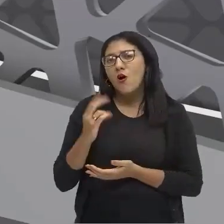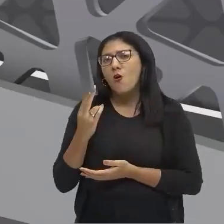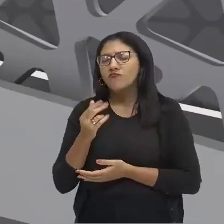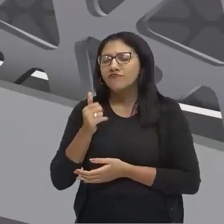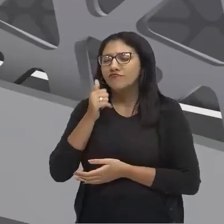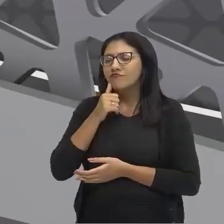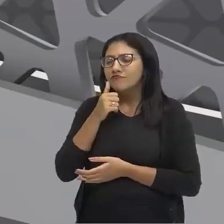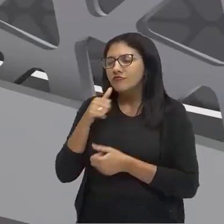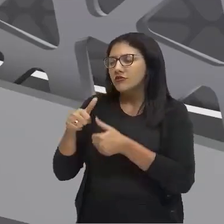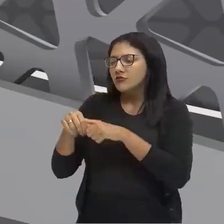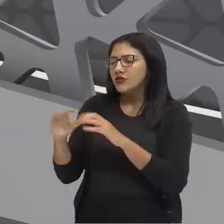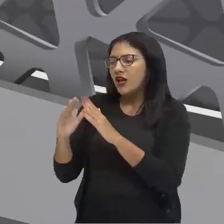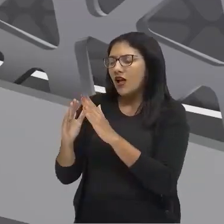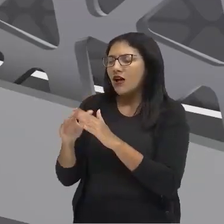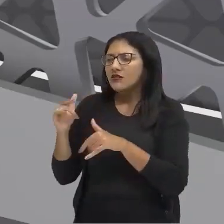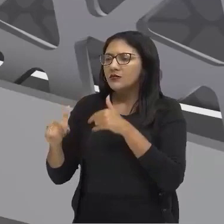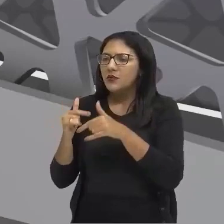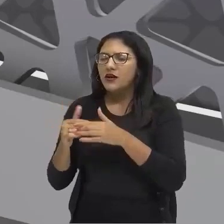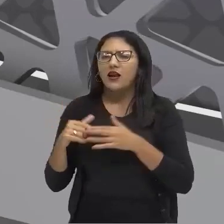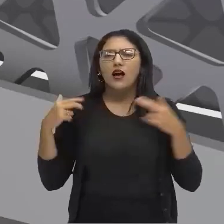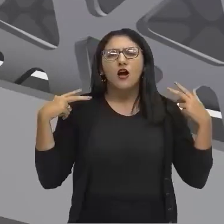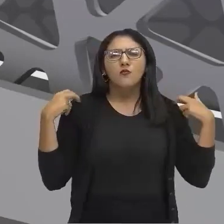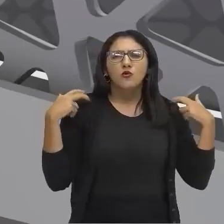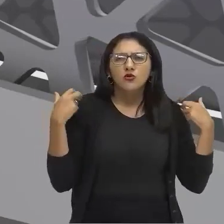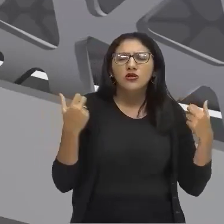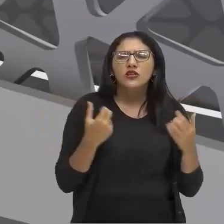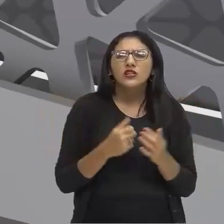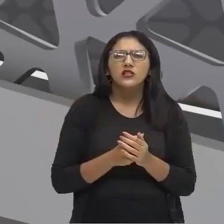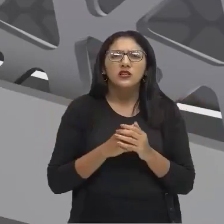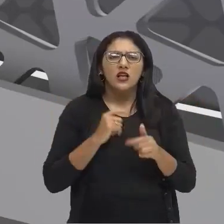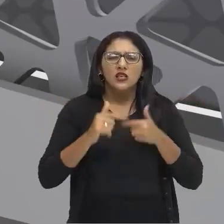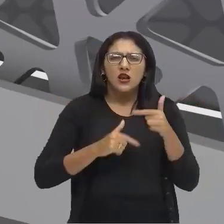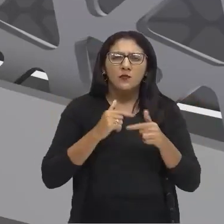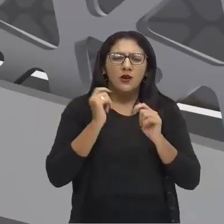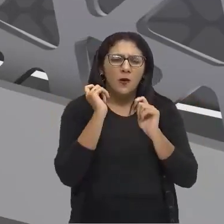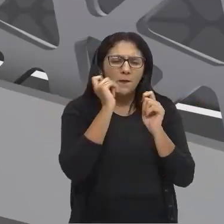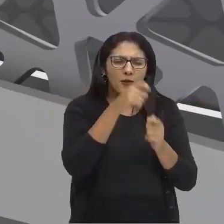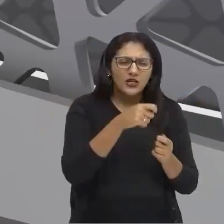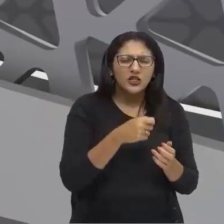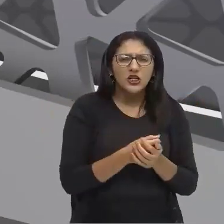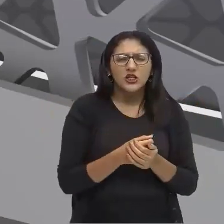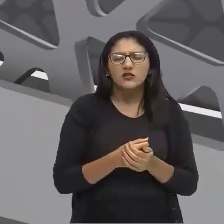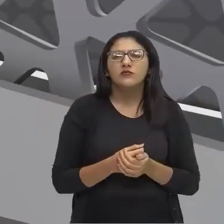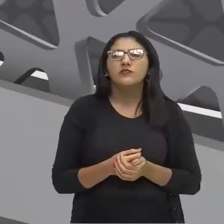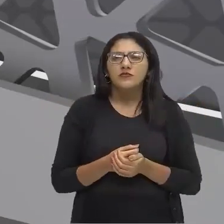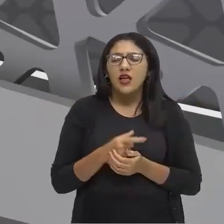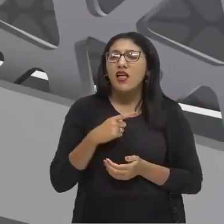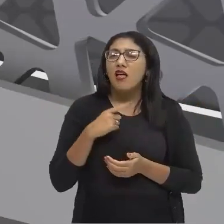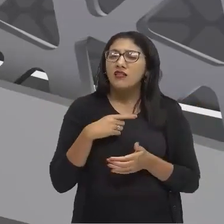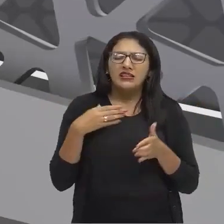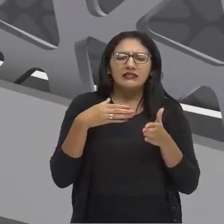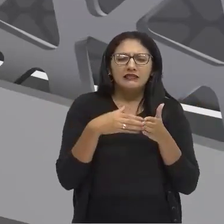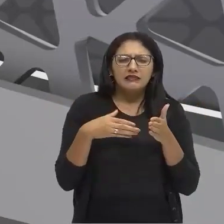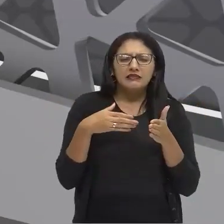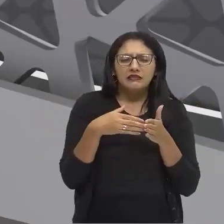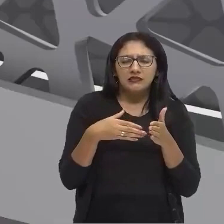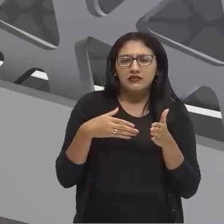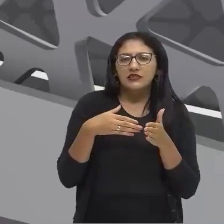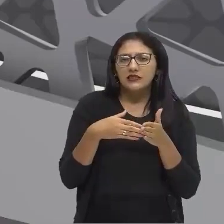casa, o motorista, o agricultor, o pescador, ele tem desafios, né?